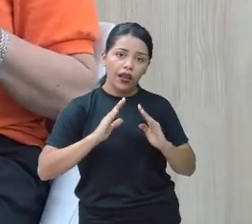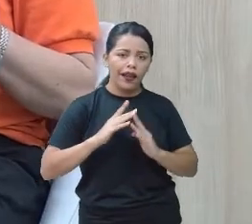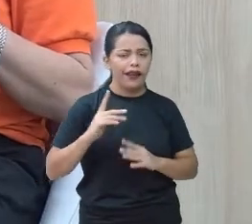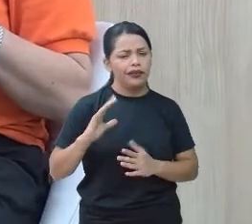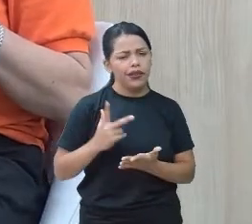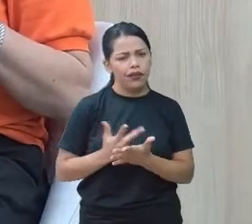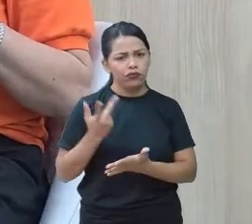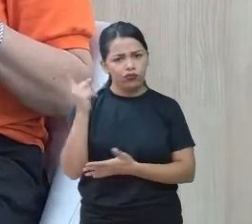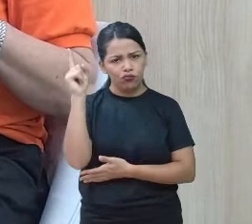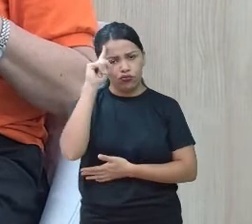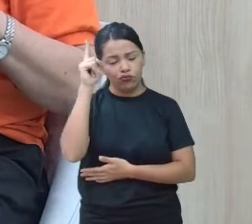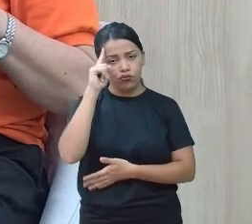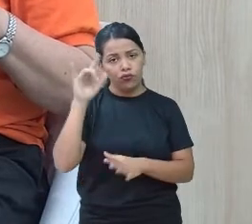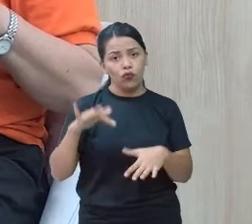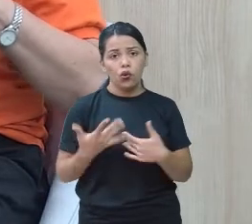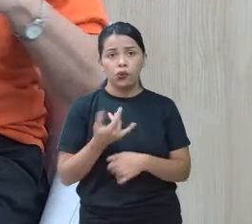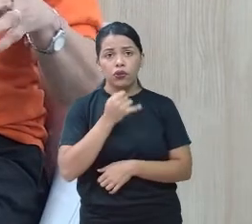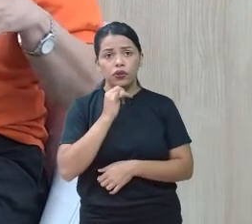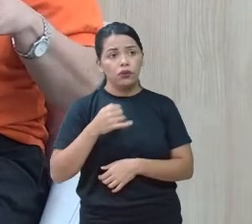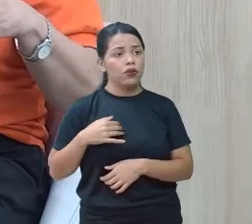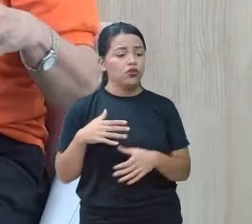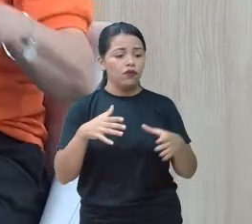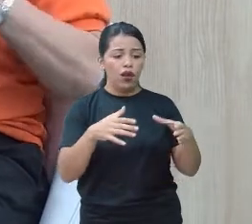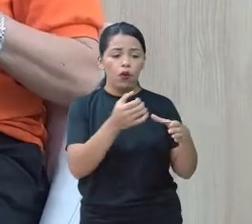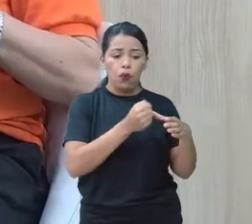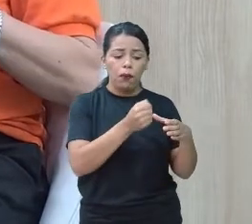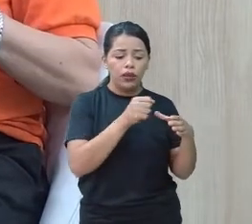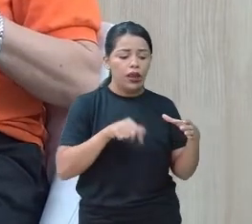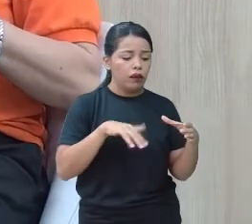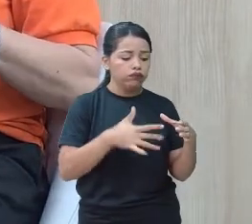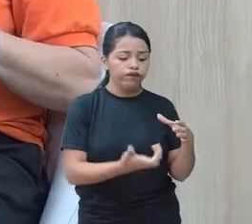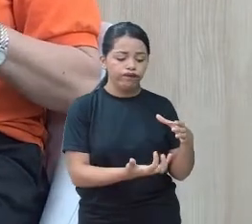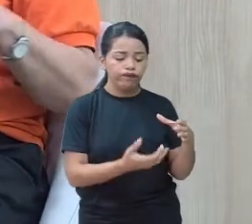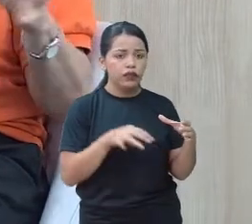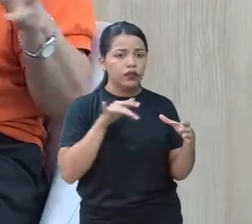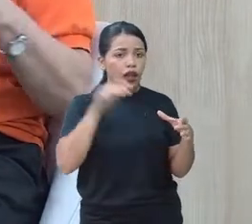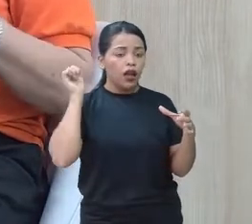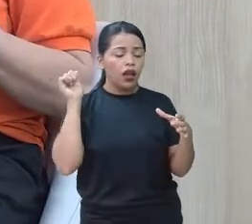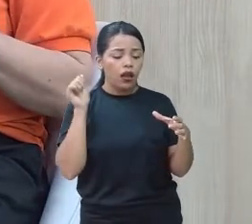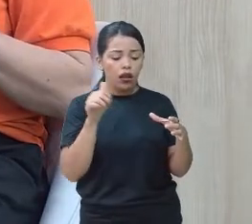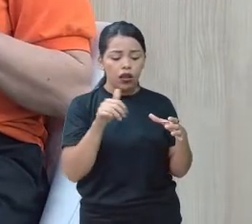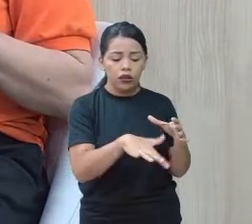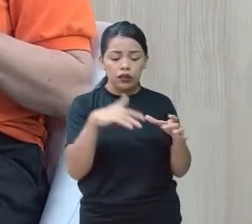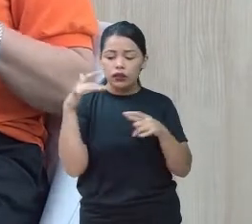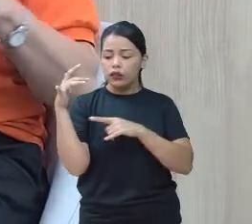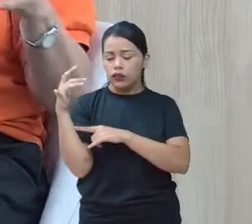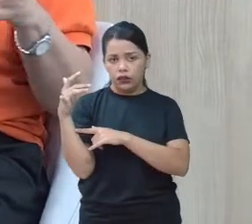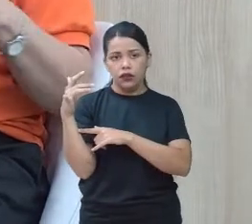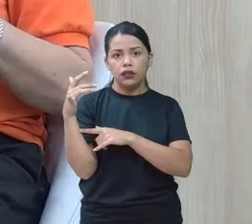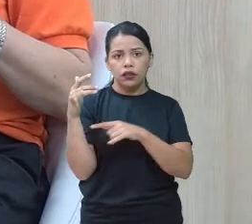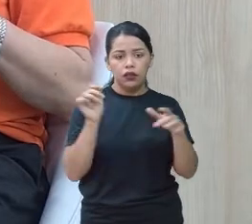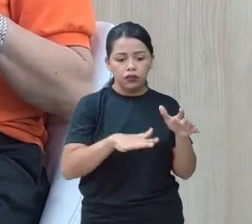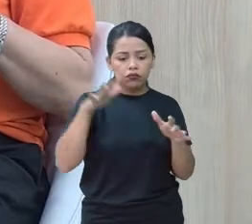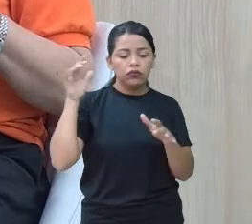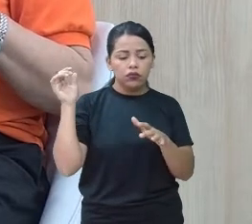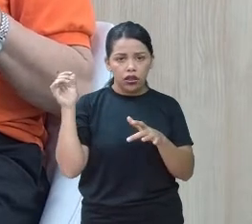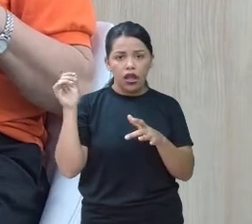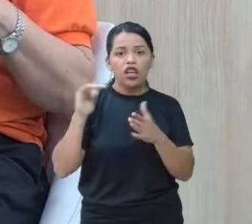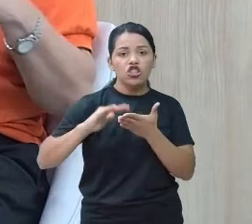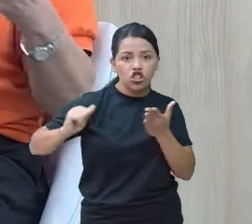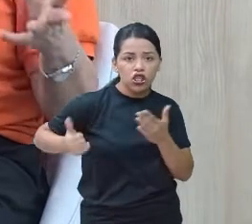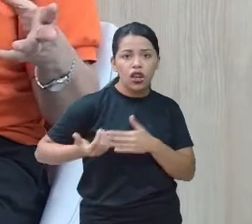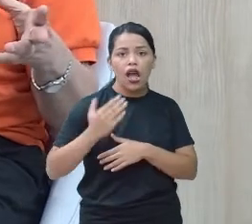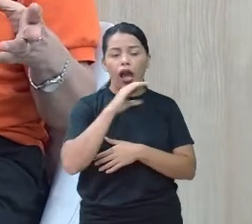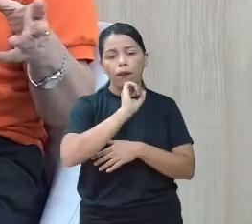diariamente, né? Quando encostamos numa panela quente, então, já tiramos rapidamente a mão. Quando